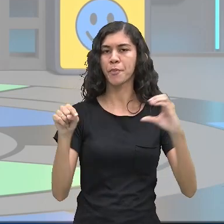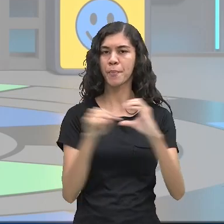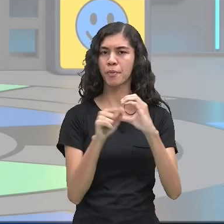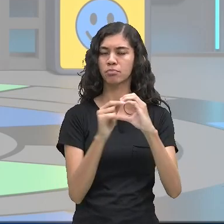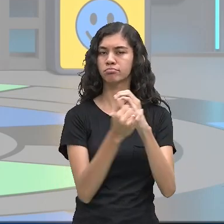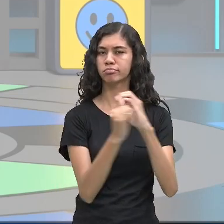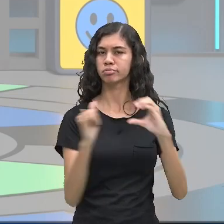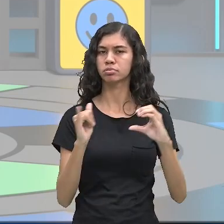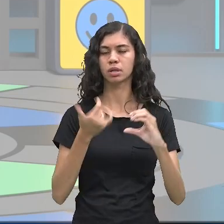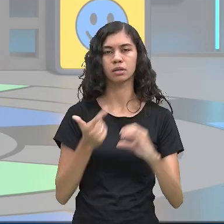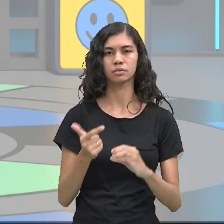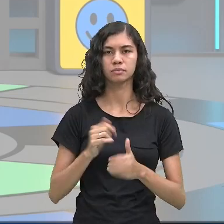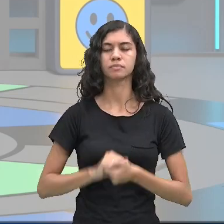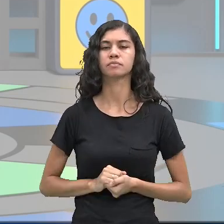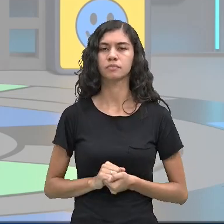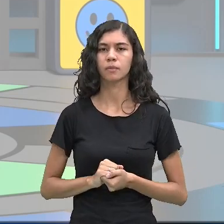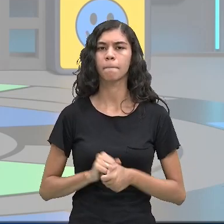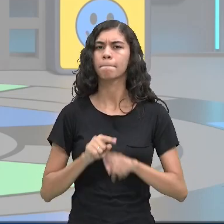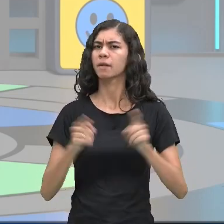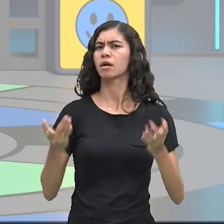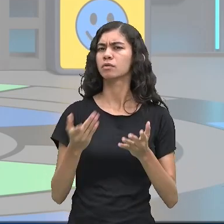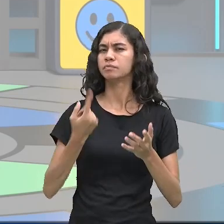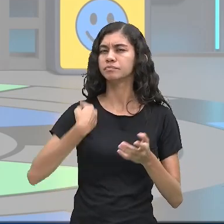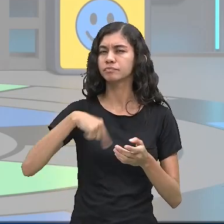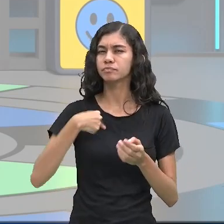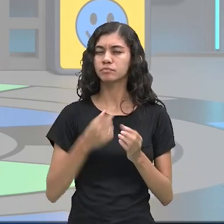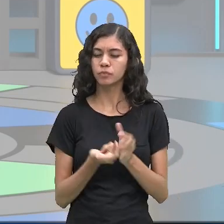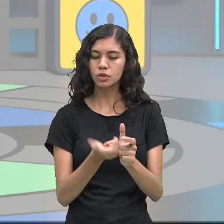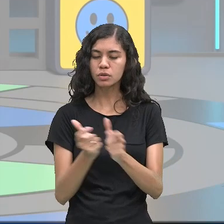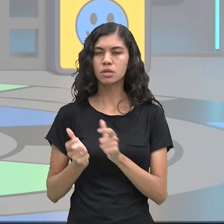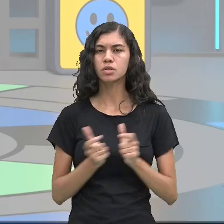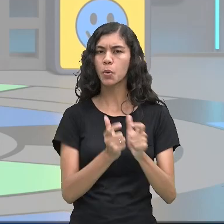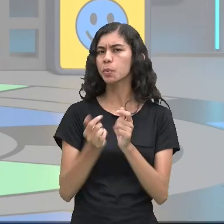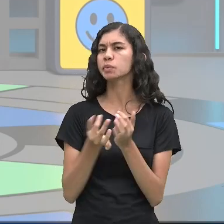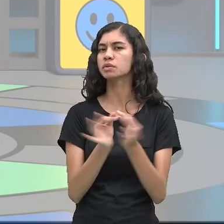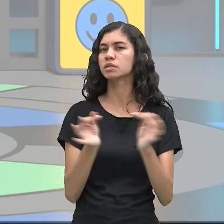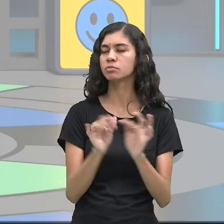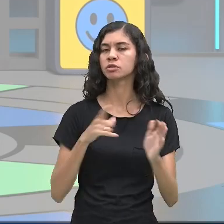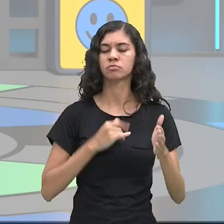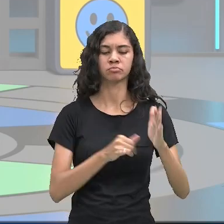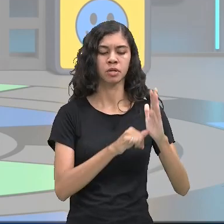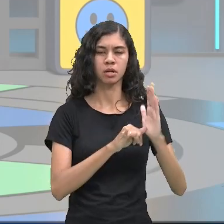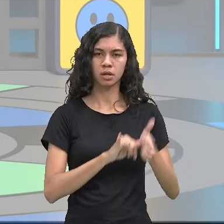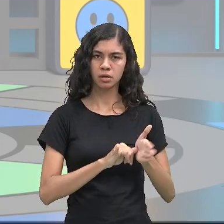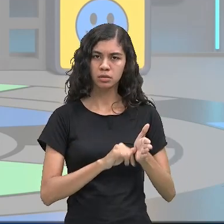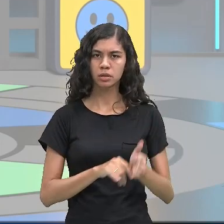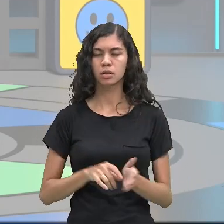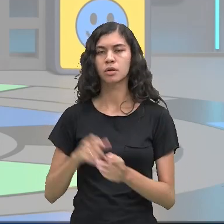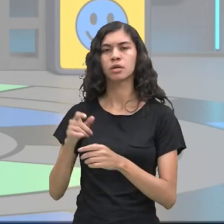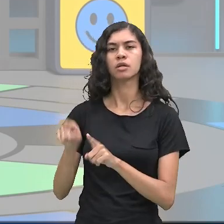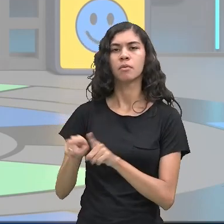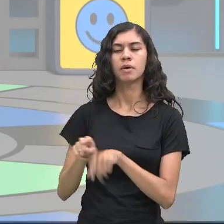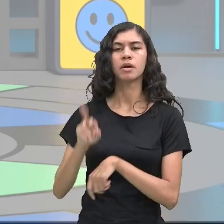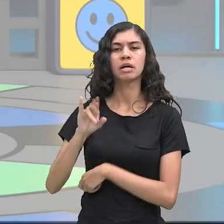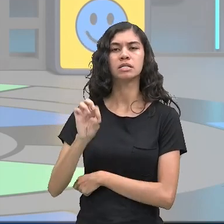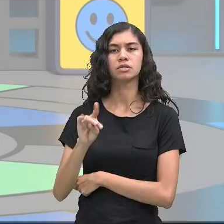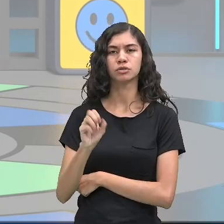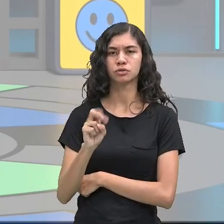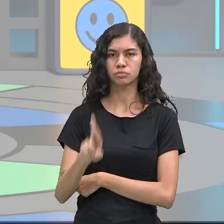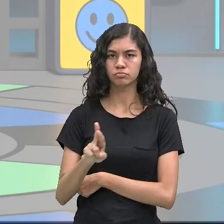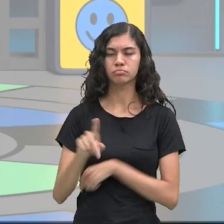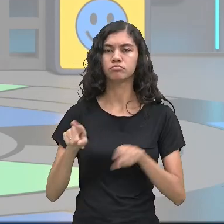que nós vamos compor agora um circuito bem simples, olha, onde nós vamos ter um gerador e um resistor, tá certo? Um gerador e um